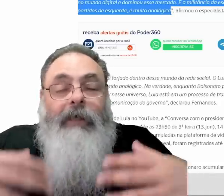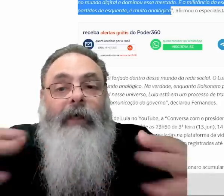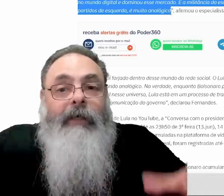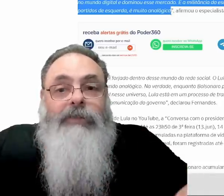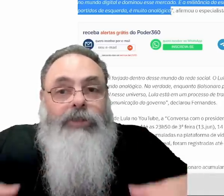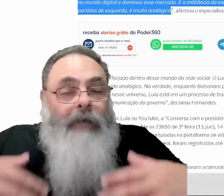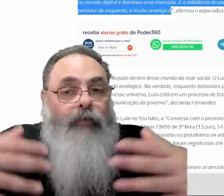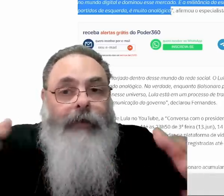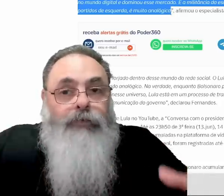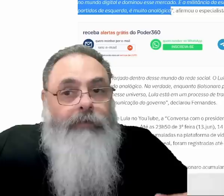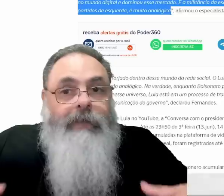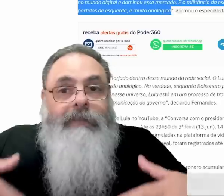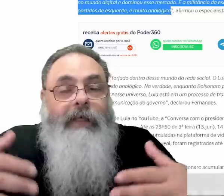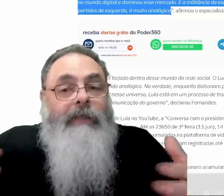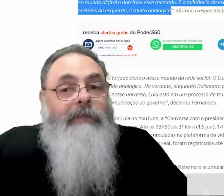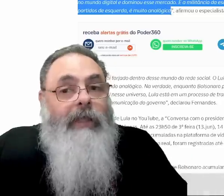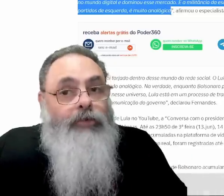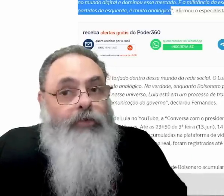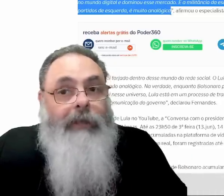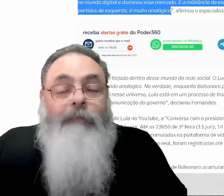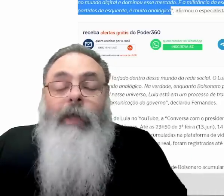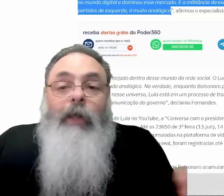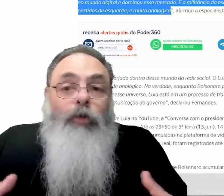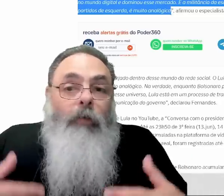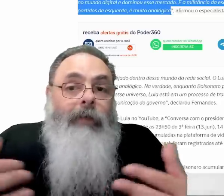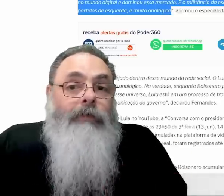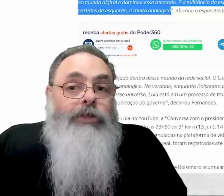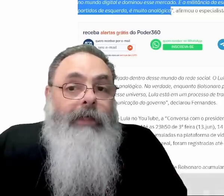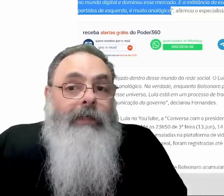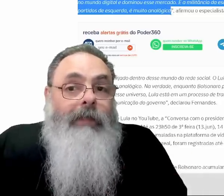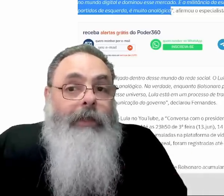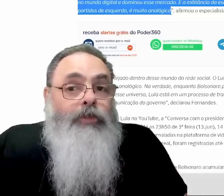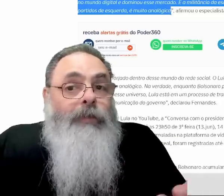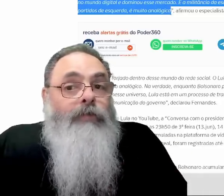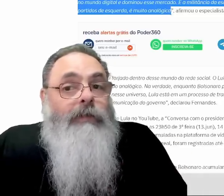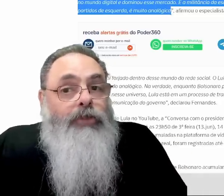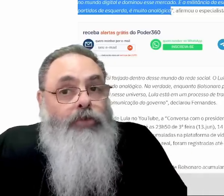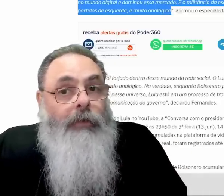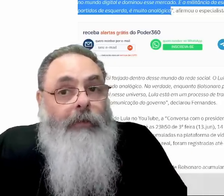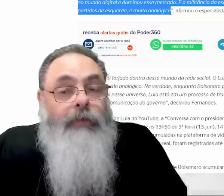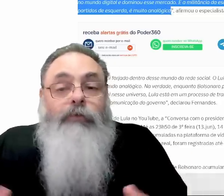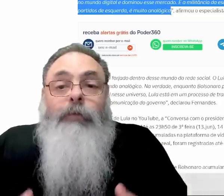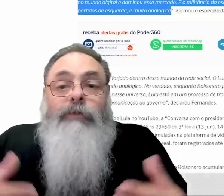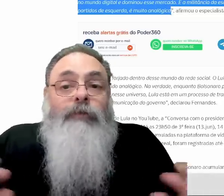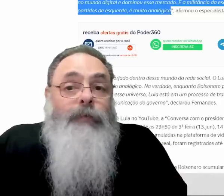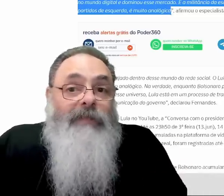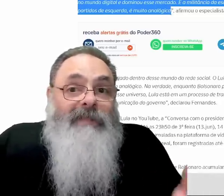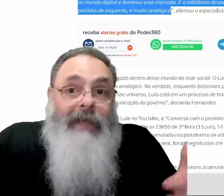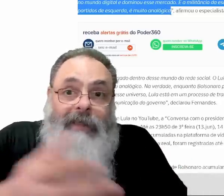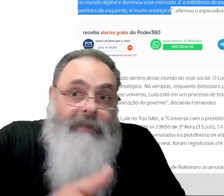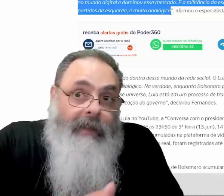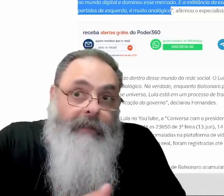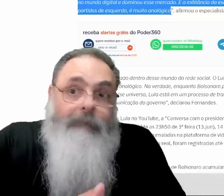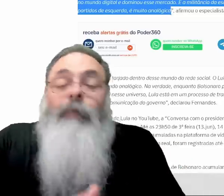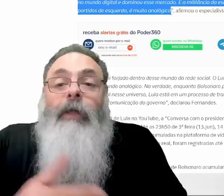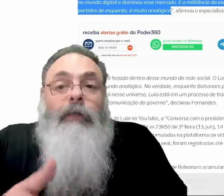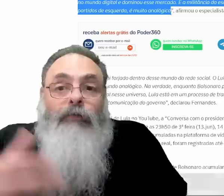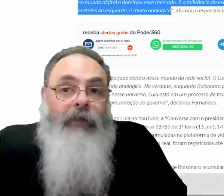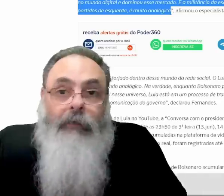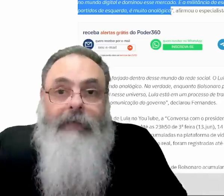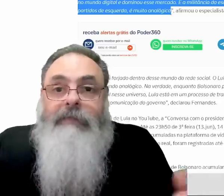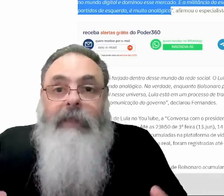na esquerda esses chavões todos da esquerda sem questionar no momento que chega na internet as pessoas questionam isso por isso que as pessoas saem da esquerda